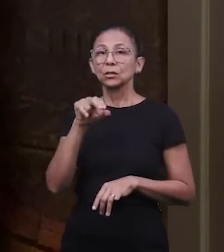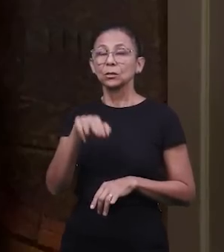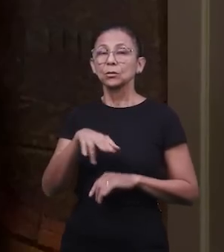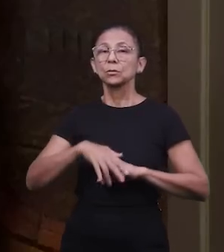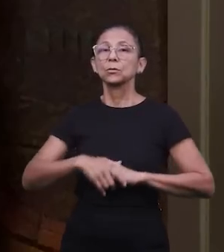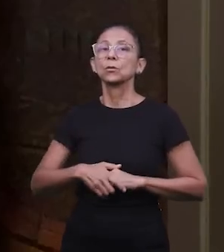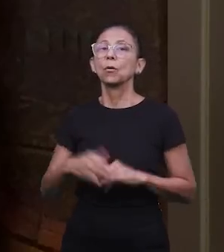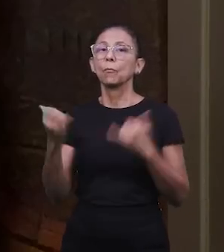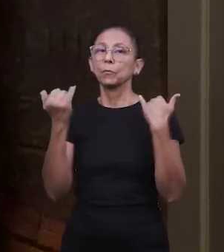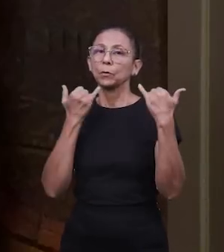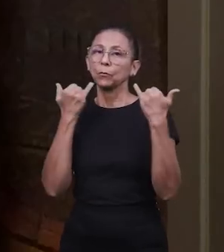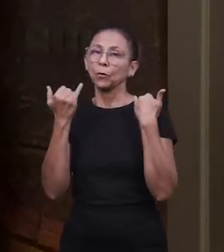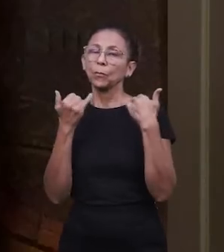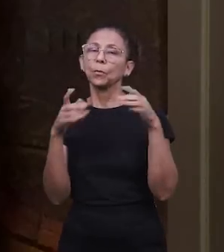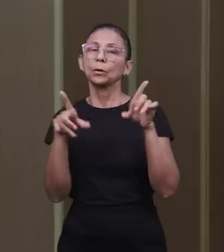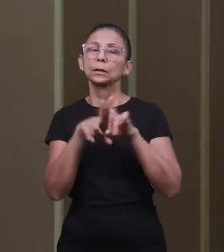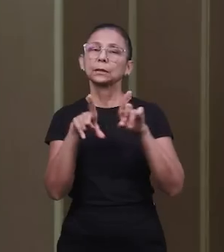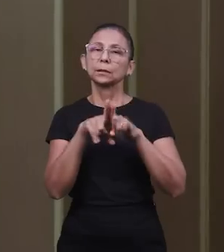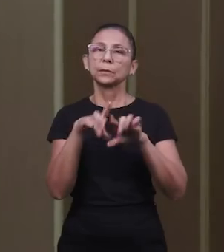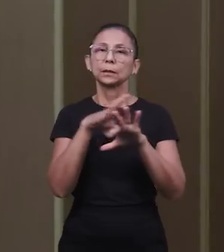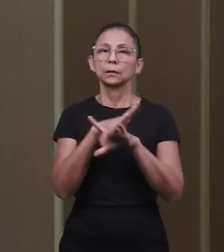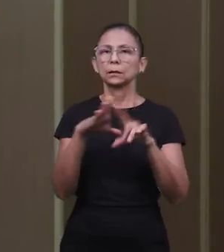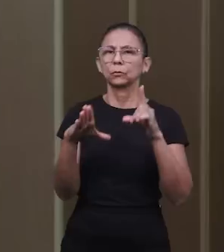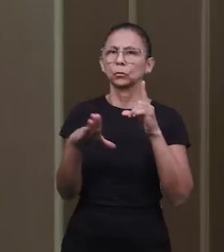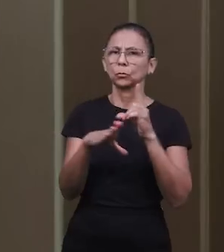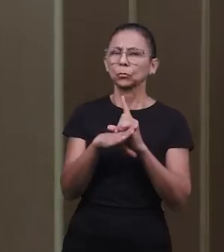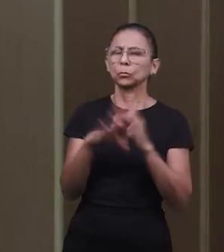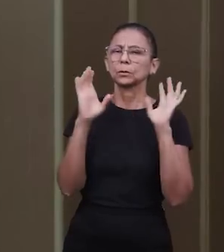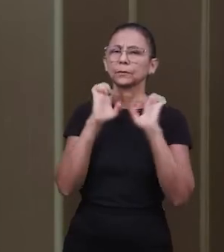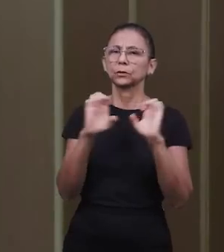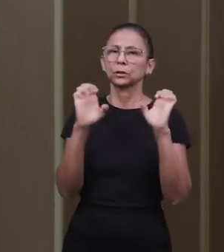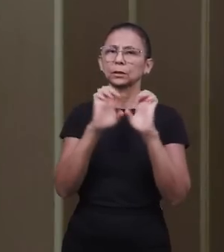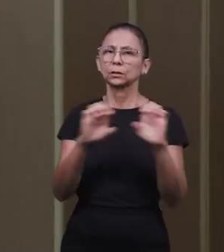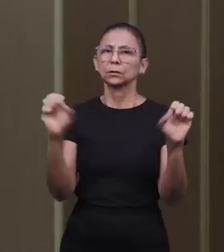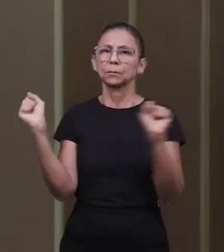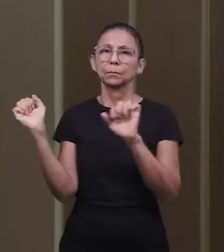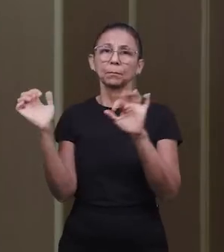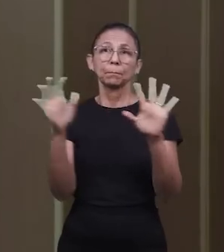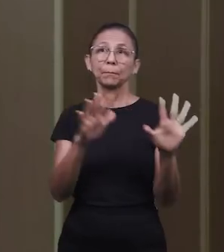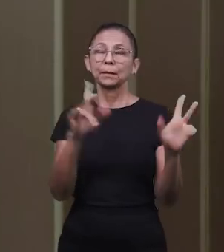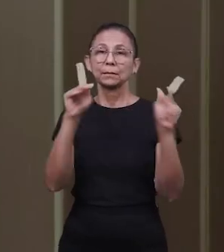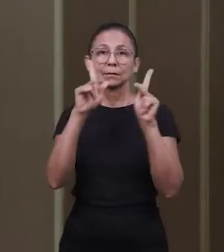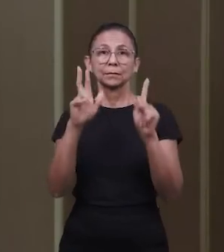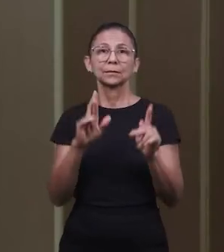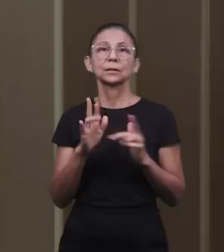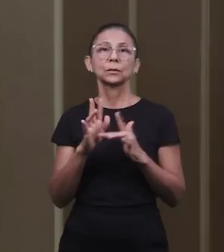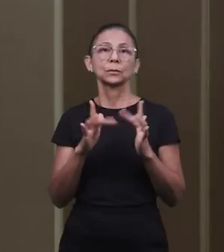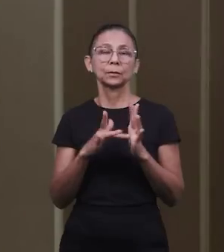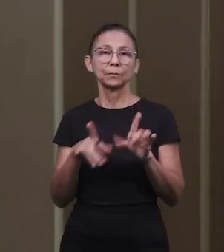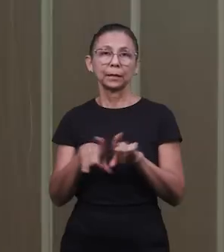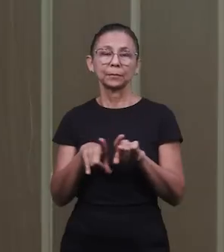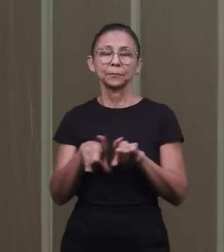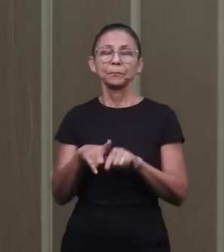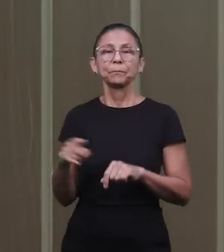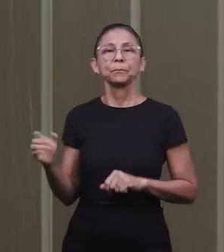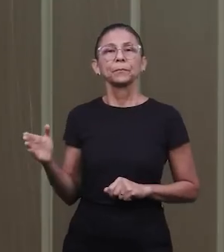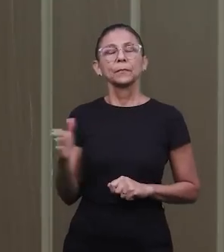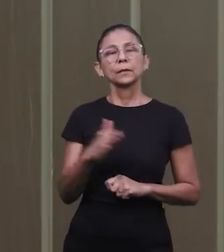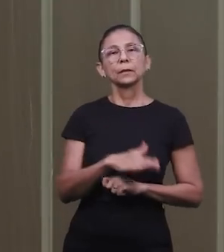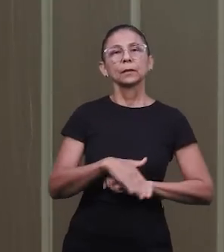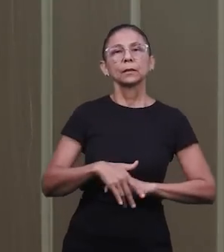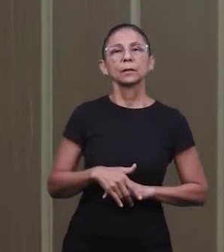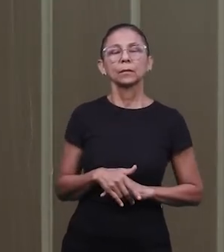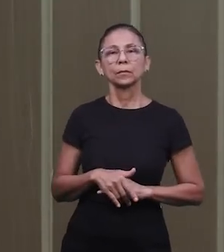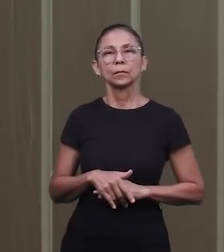jovens foram ao lar de idosos, também fazer um culto ali, deixaram uma palavra e uma bênção da parte do Senhor. Ainda na